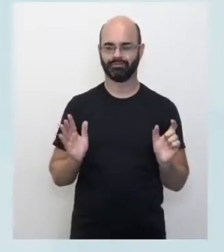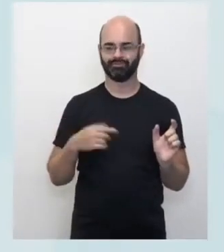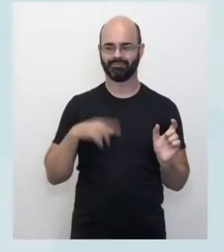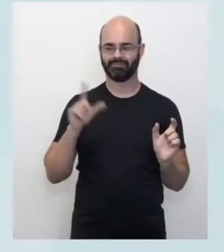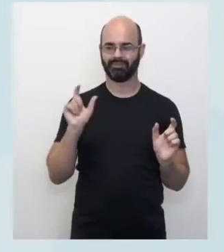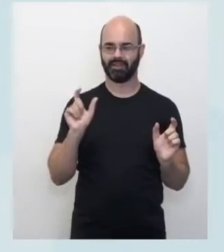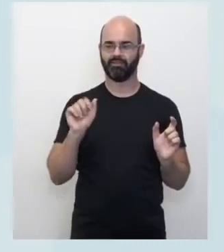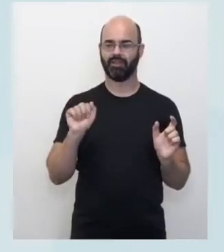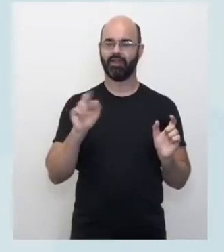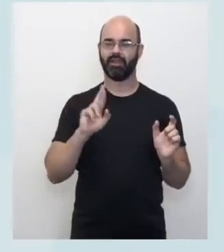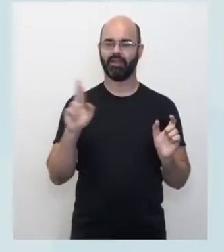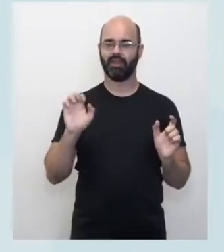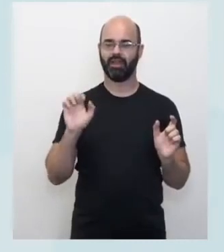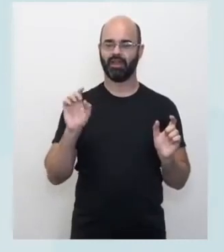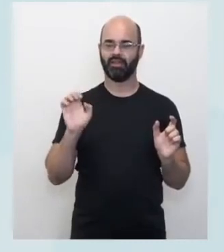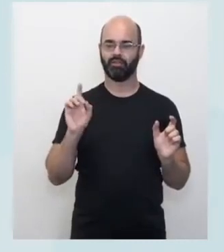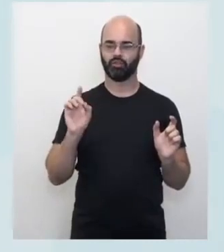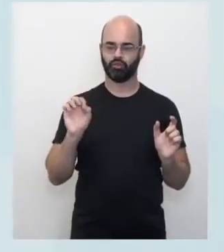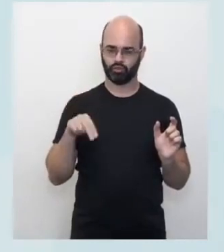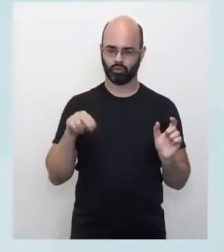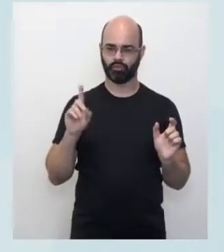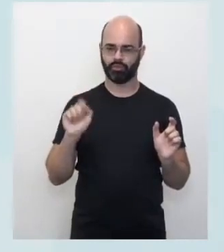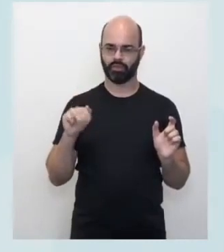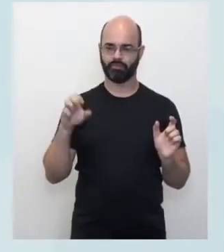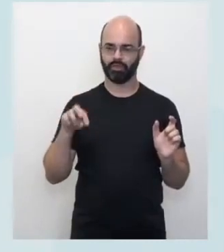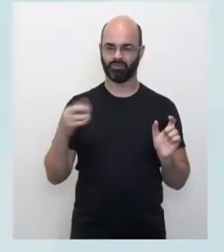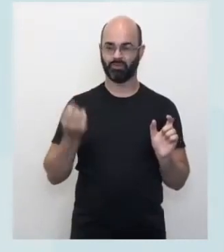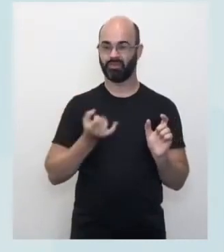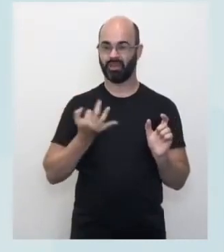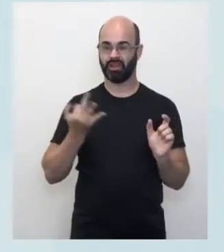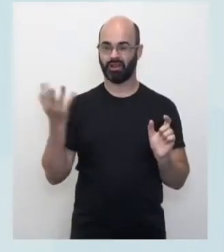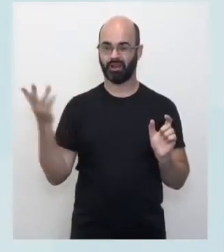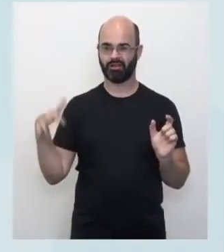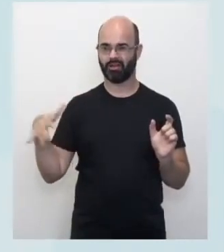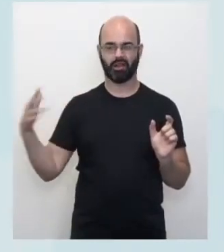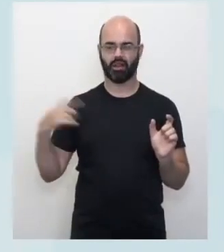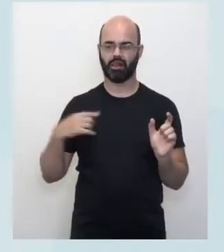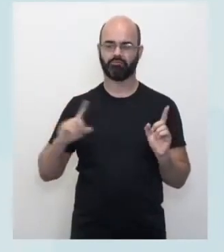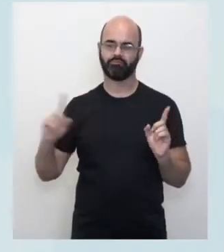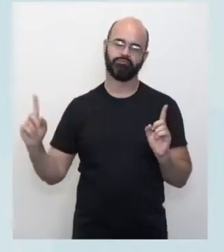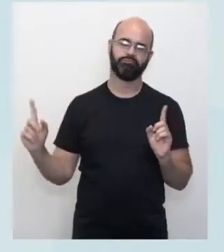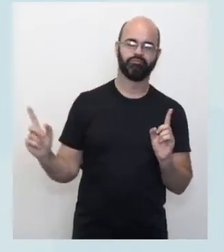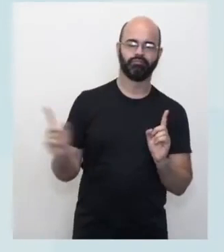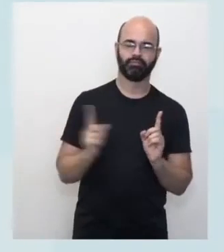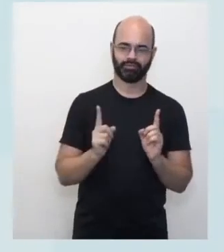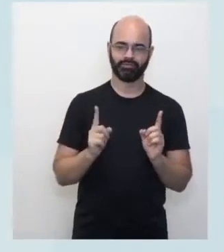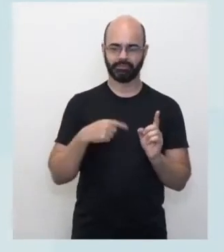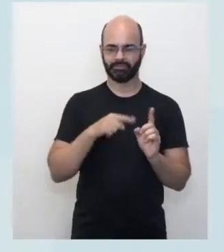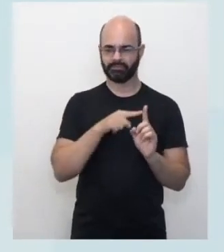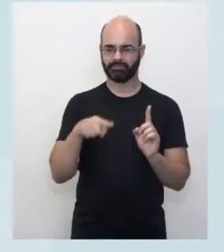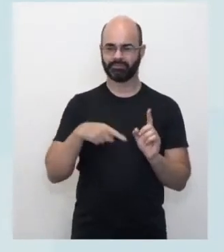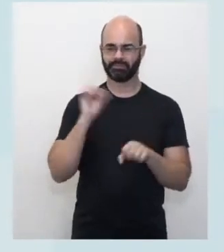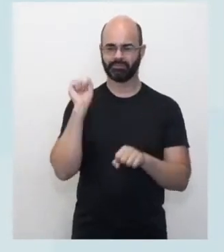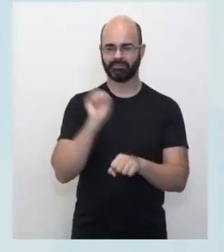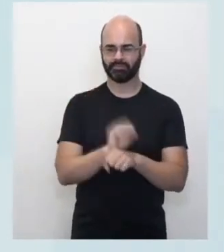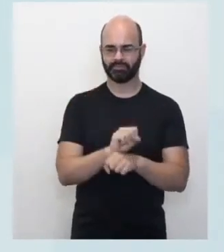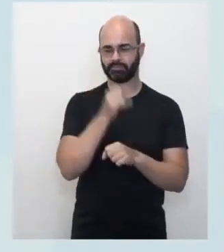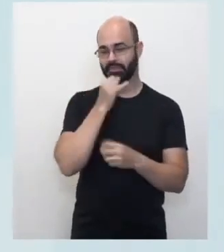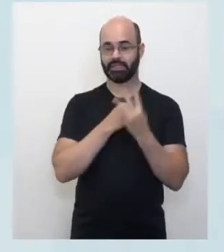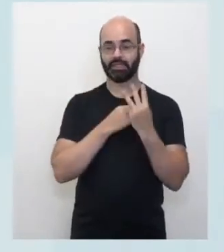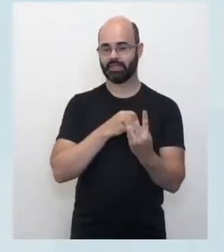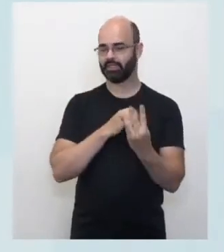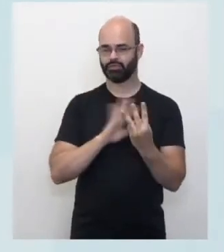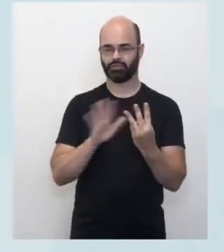gente poder dar essa resposta bonitinha com o aproximado, que foi o que a professora Inês falou, eu sempre olho onde eu quero parar em 3 casas.